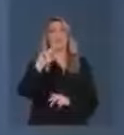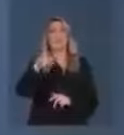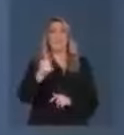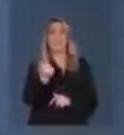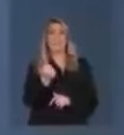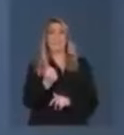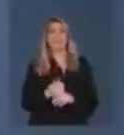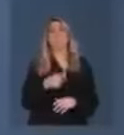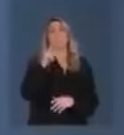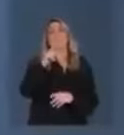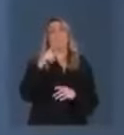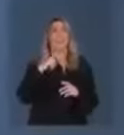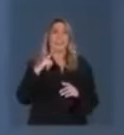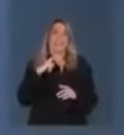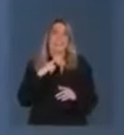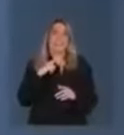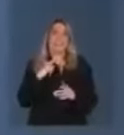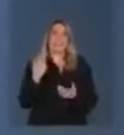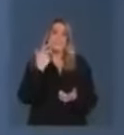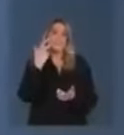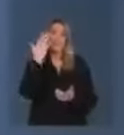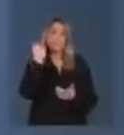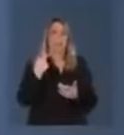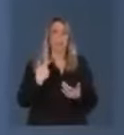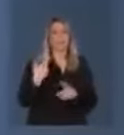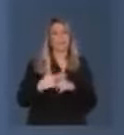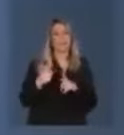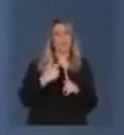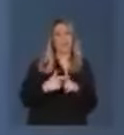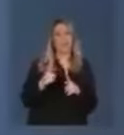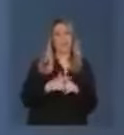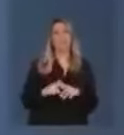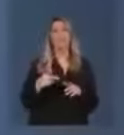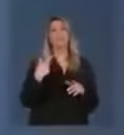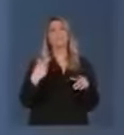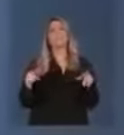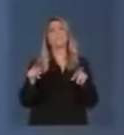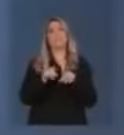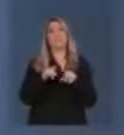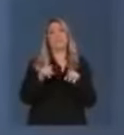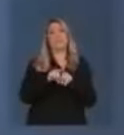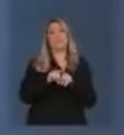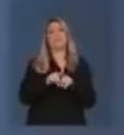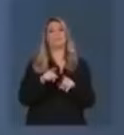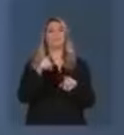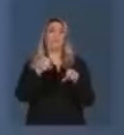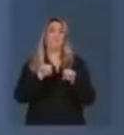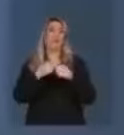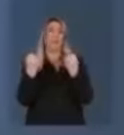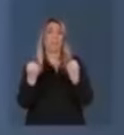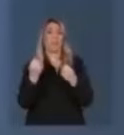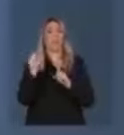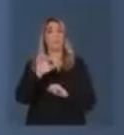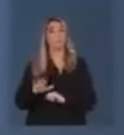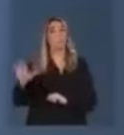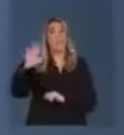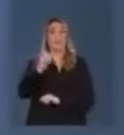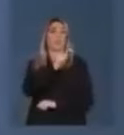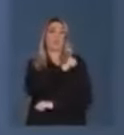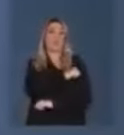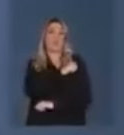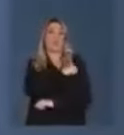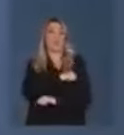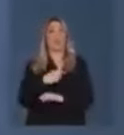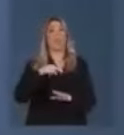seus aliados vários aqui presentees no Brasil também Fali o estado e aumentou a desigualdade na Cidade do Rio de Janeiro e